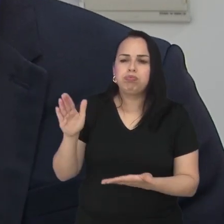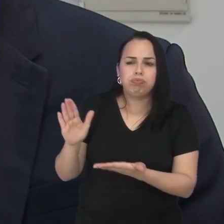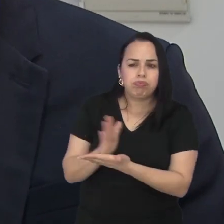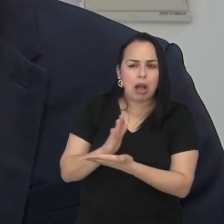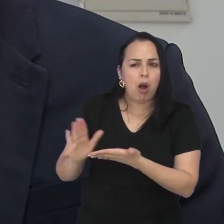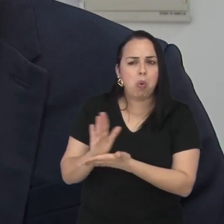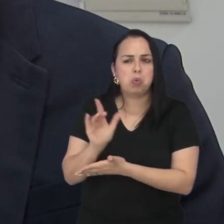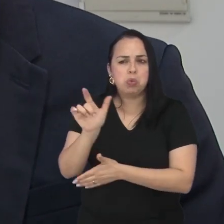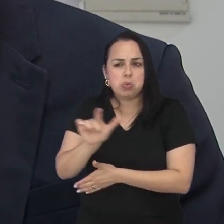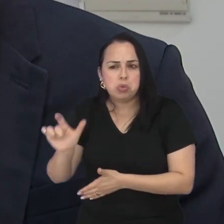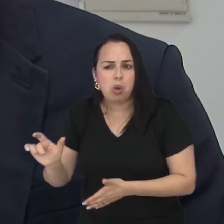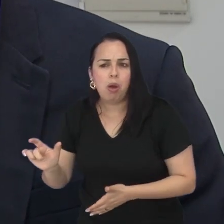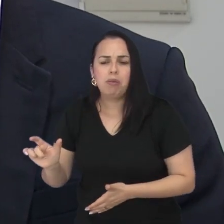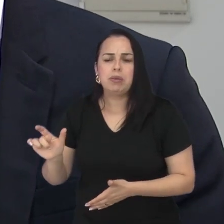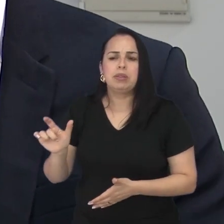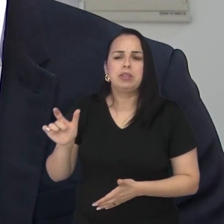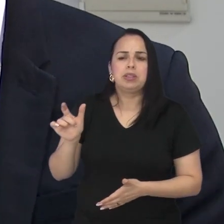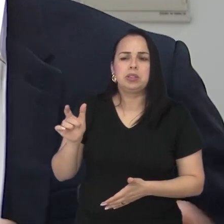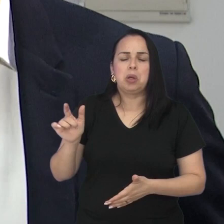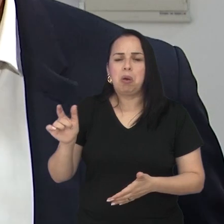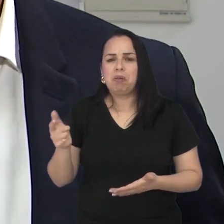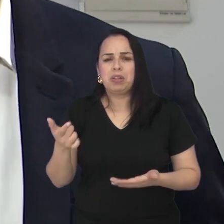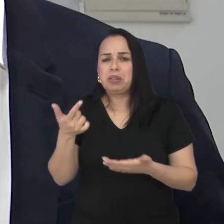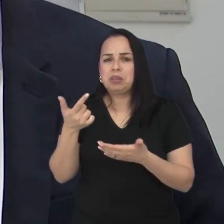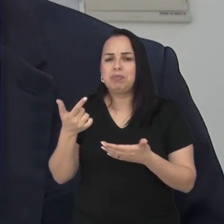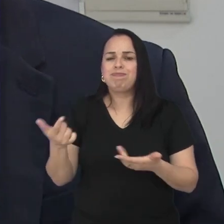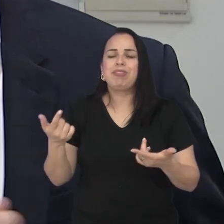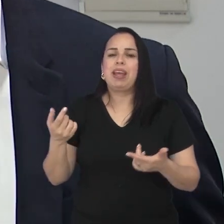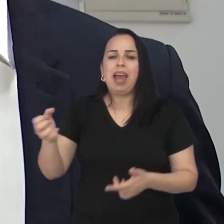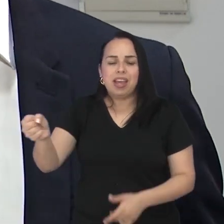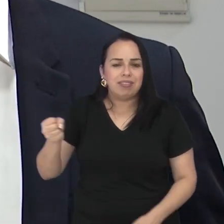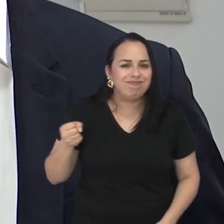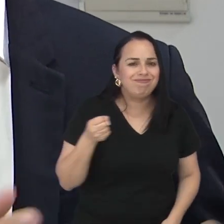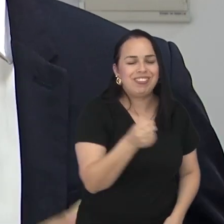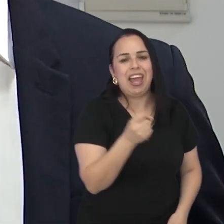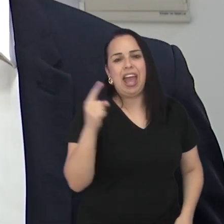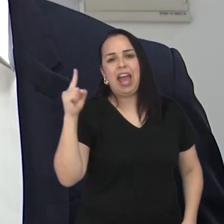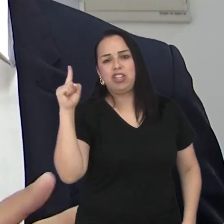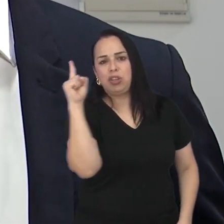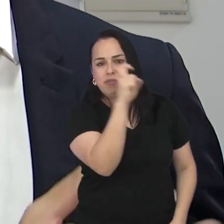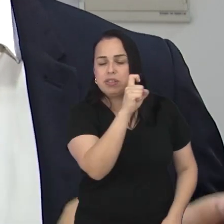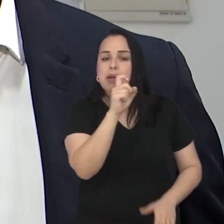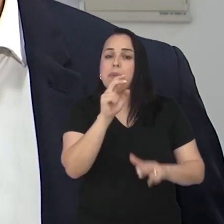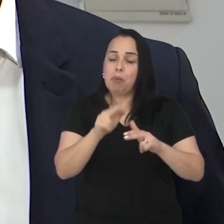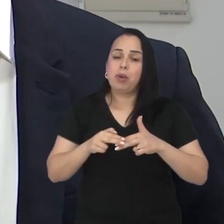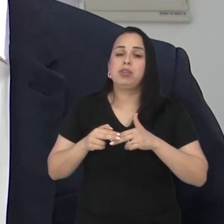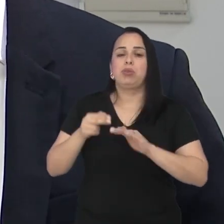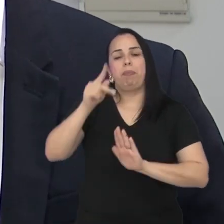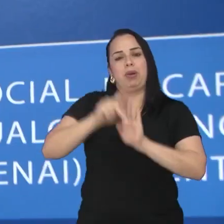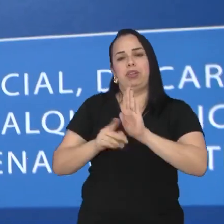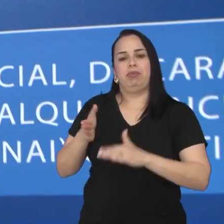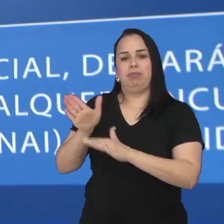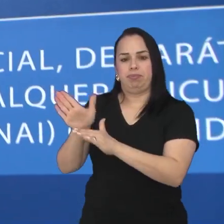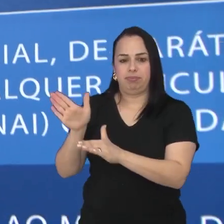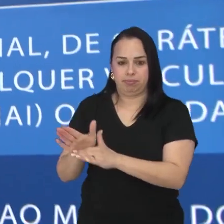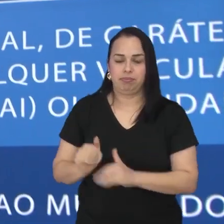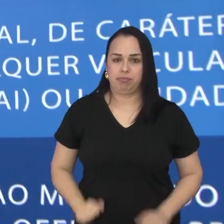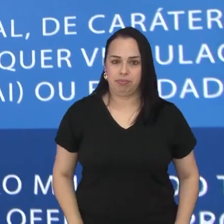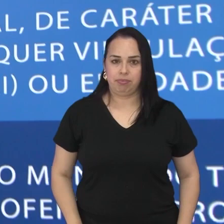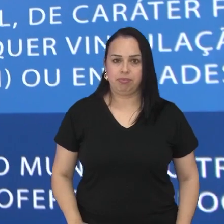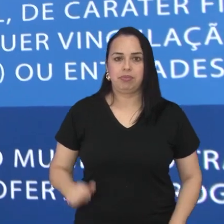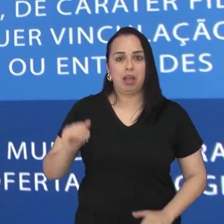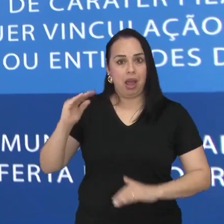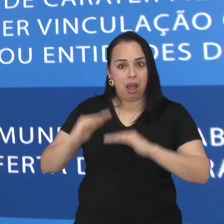jovem que dificilmente, sem esse programa, ele teria a oportunidade de ingressar numa média, numa grande empresa. Reunir